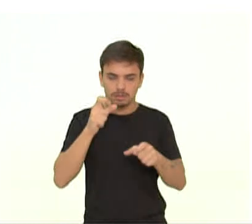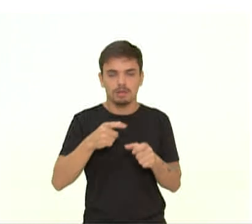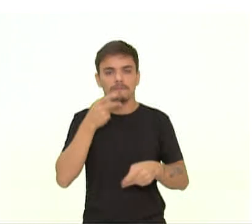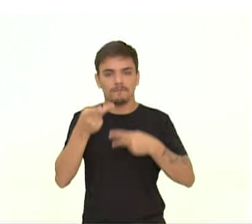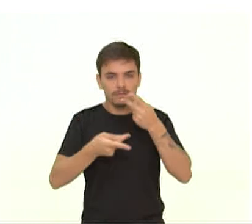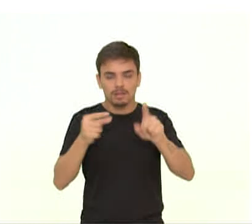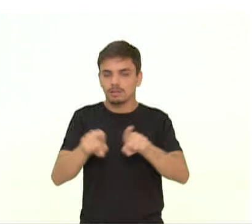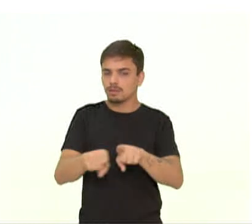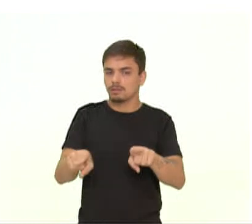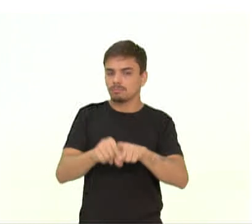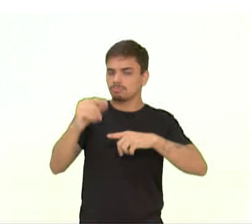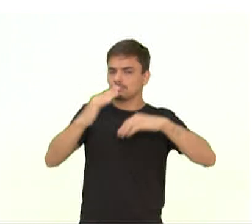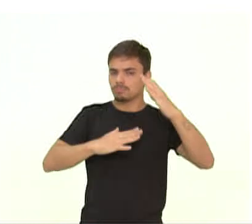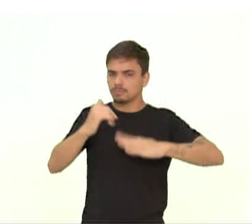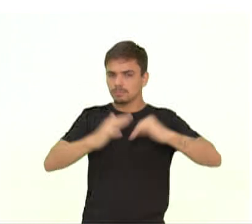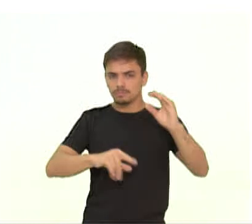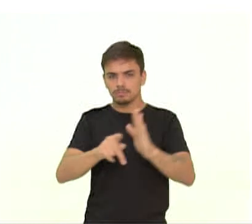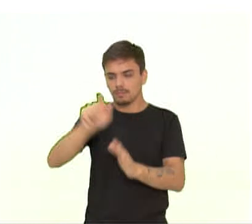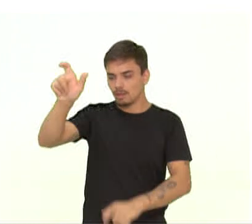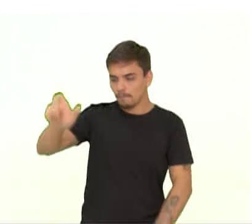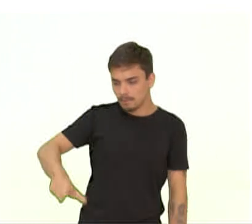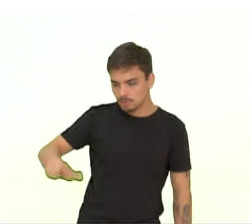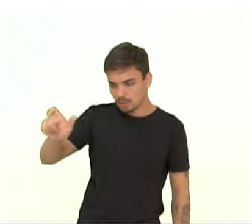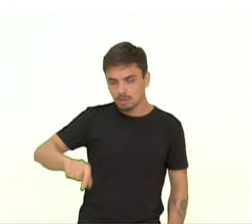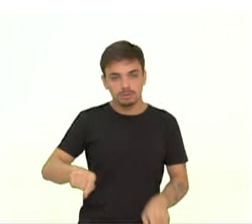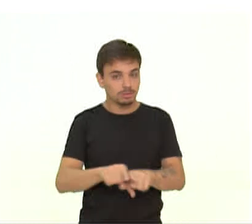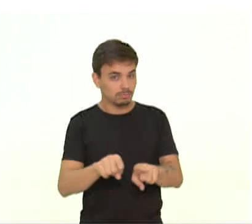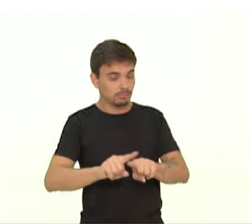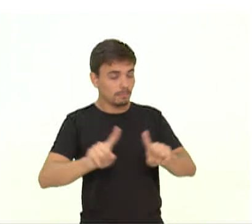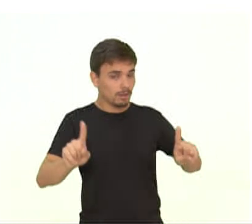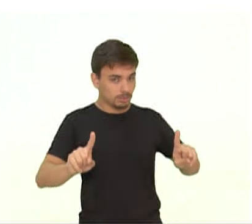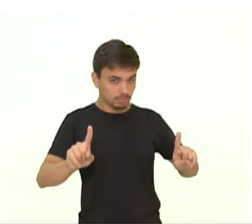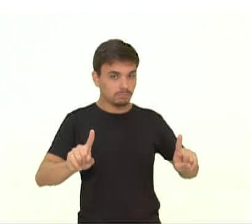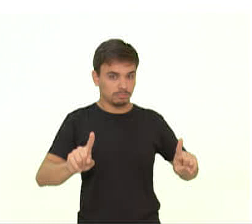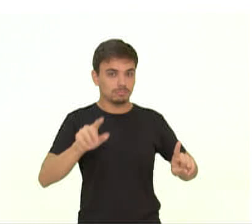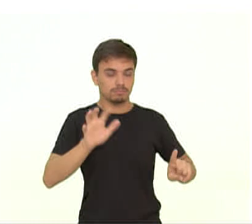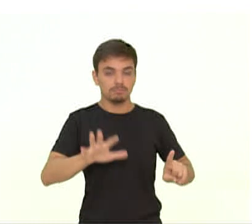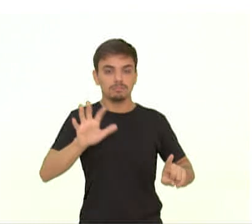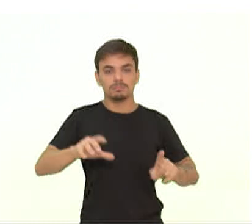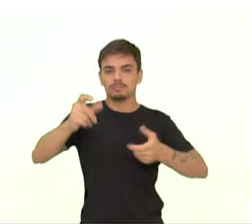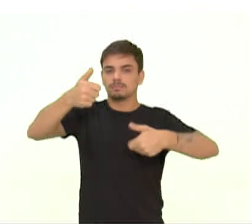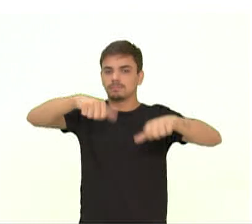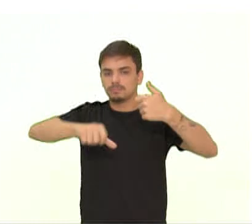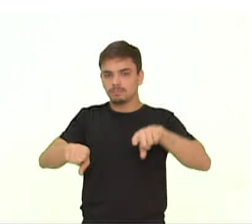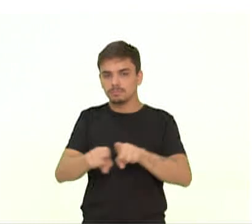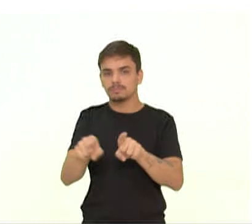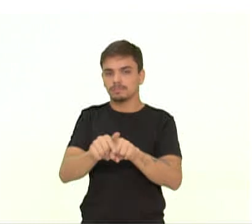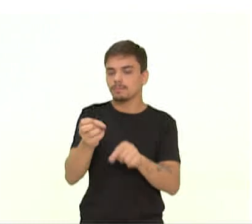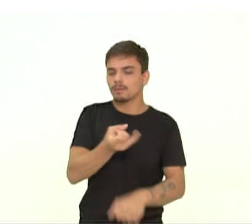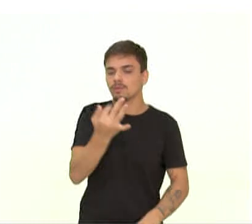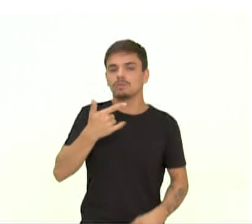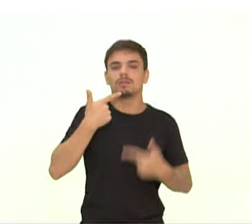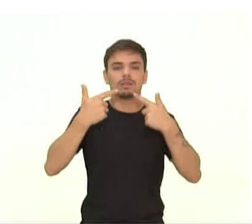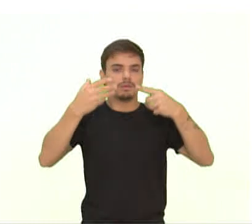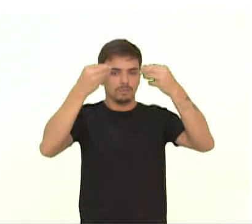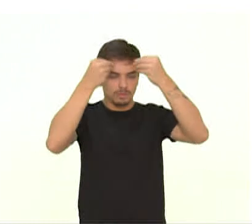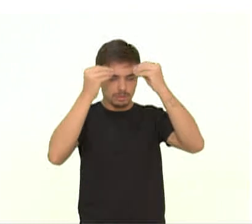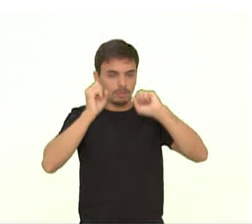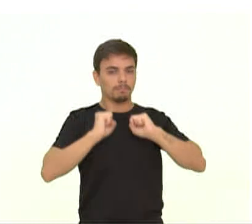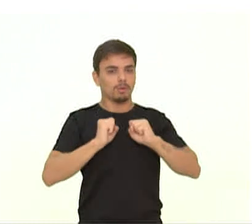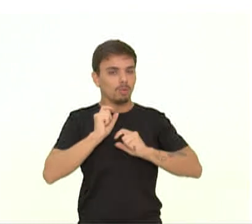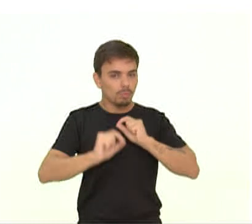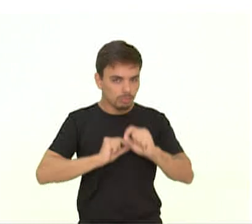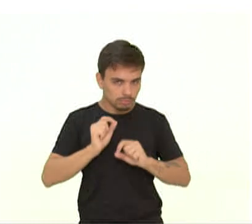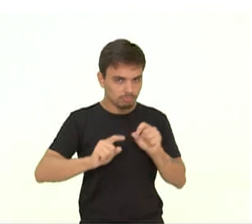falas, a construção de personagem, mas tanto esses elementos quanto a linguagem